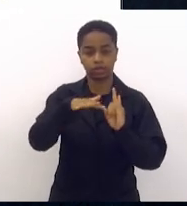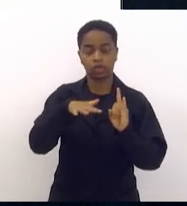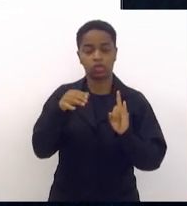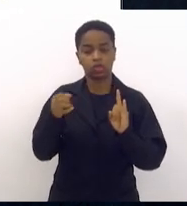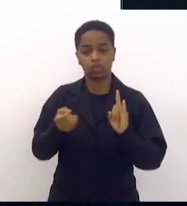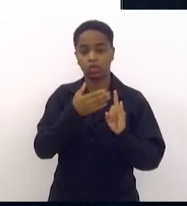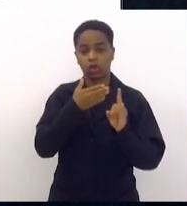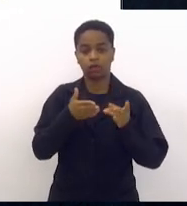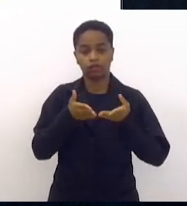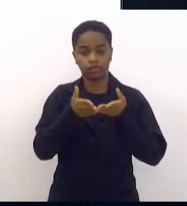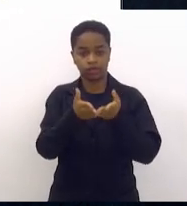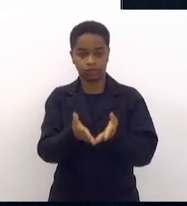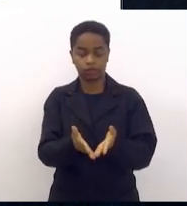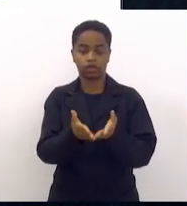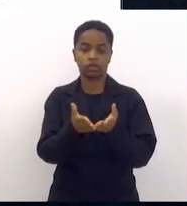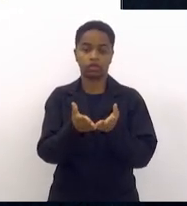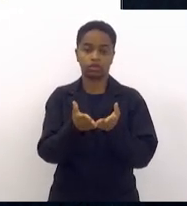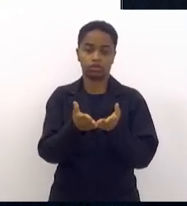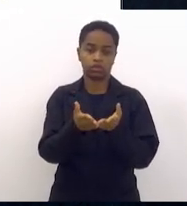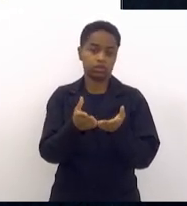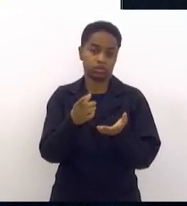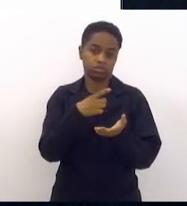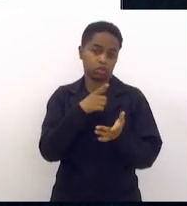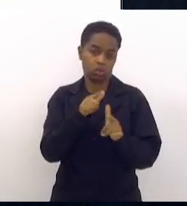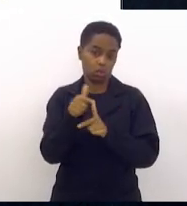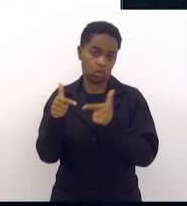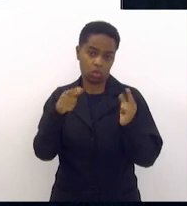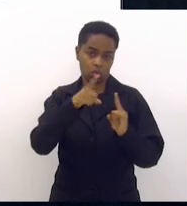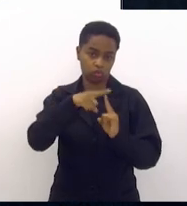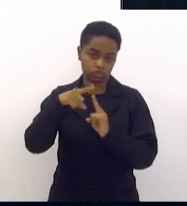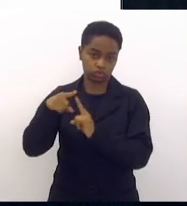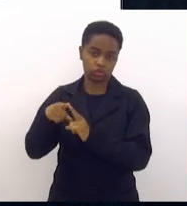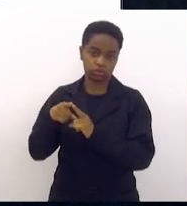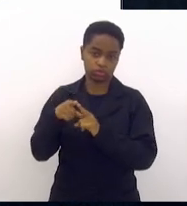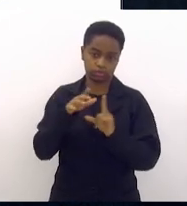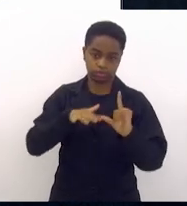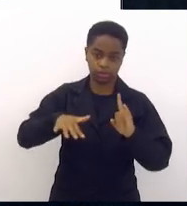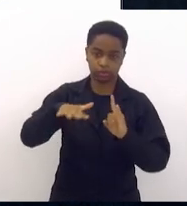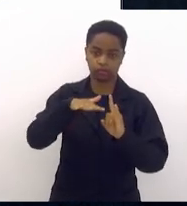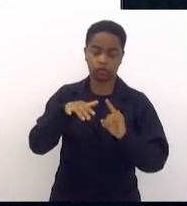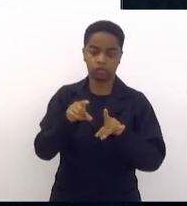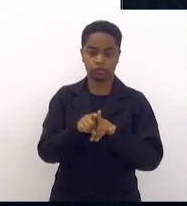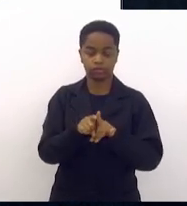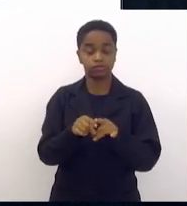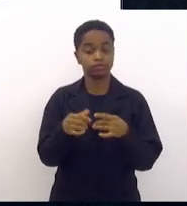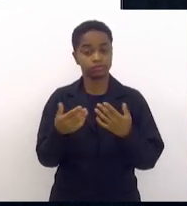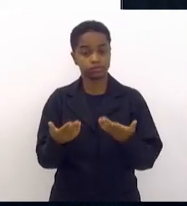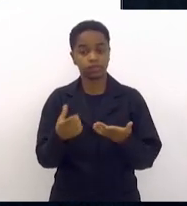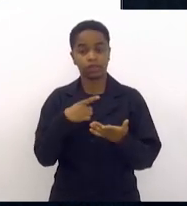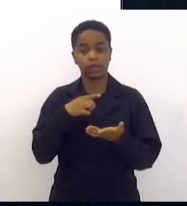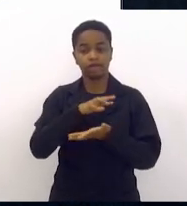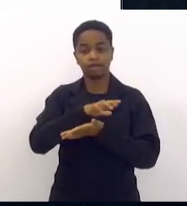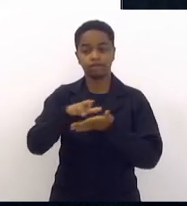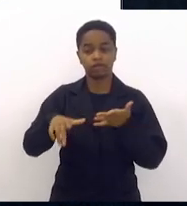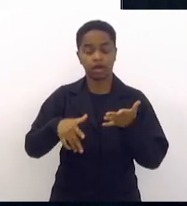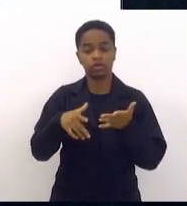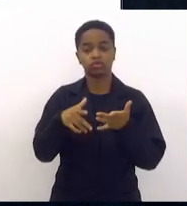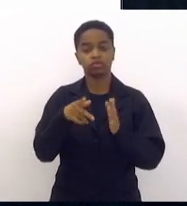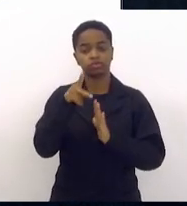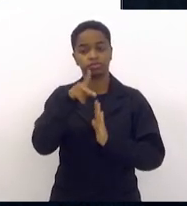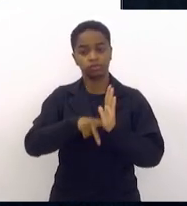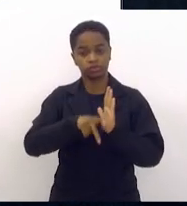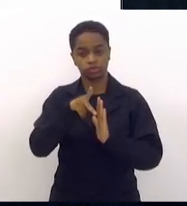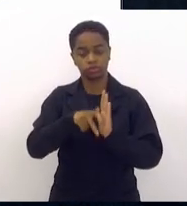navis enfim eh tem o descomissionamento de plataformas eh então vários projetos que